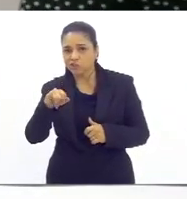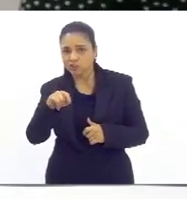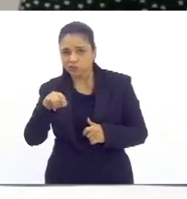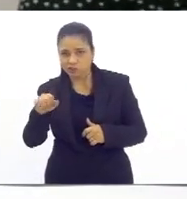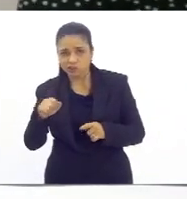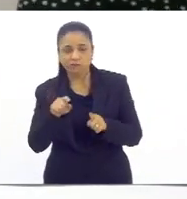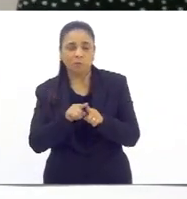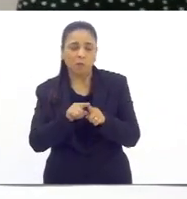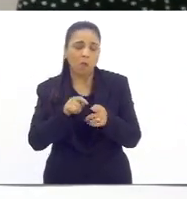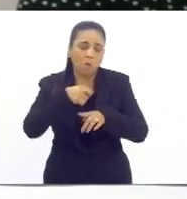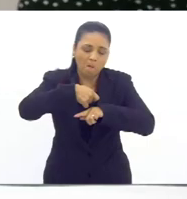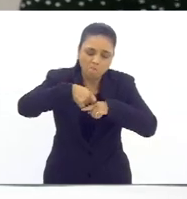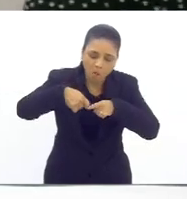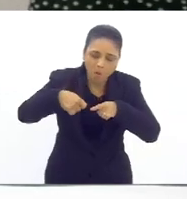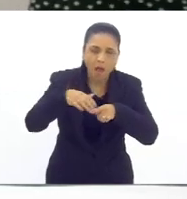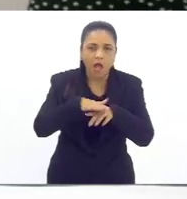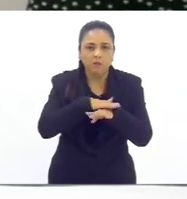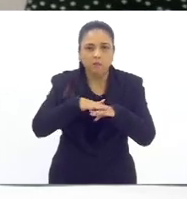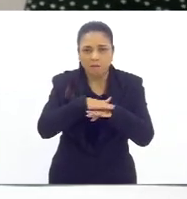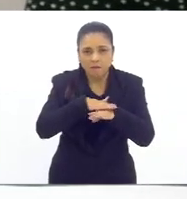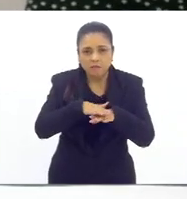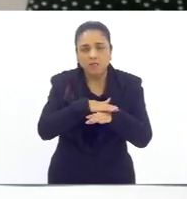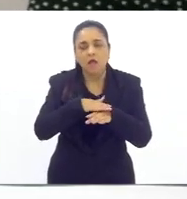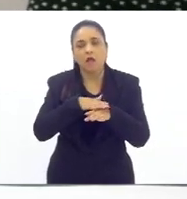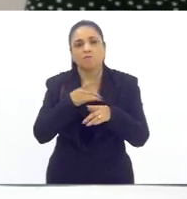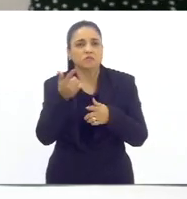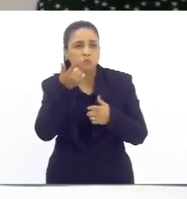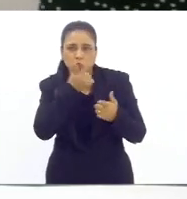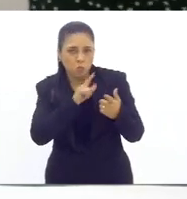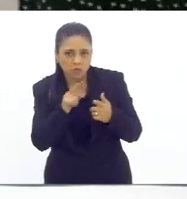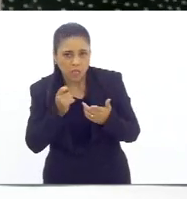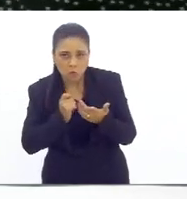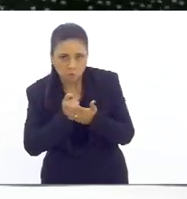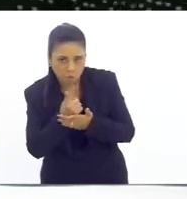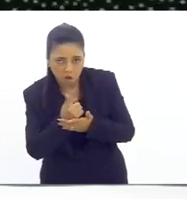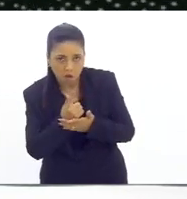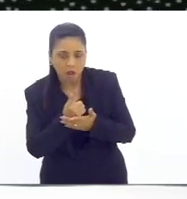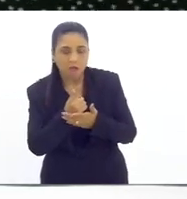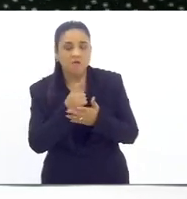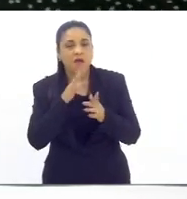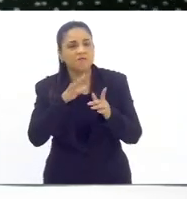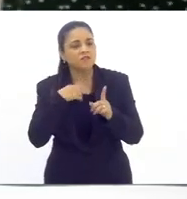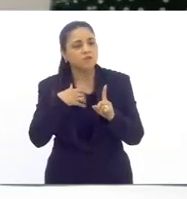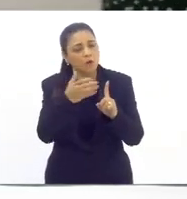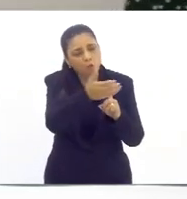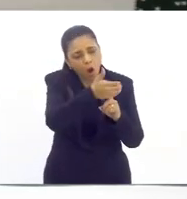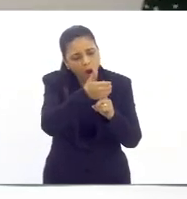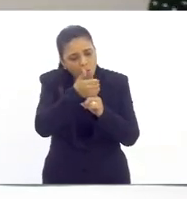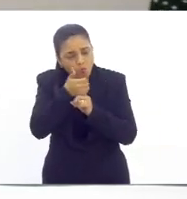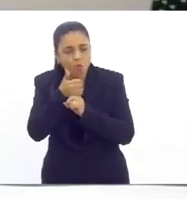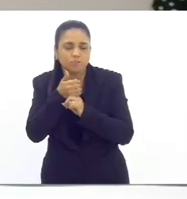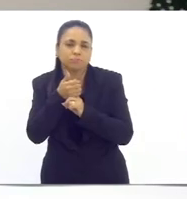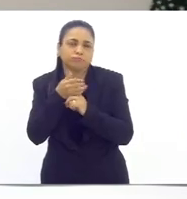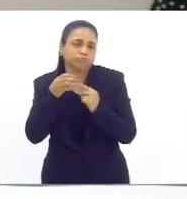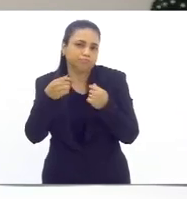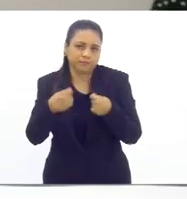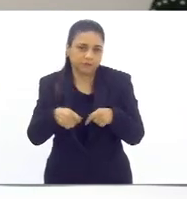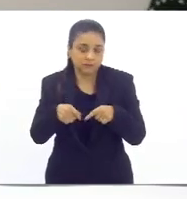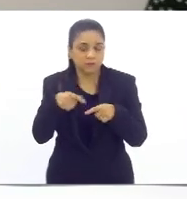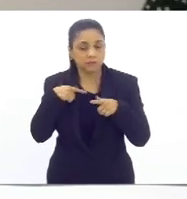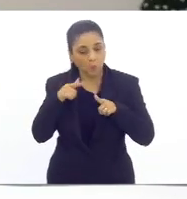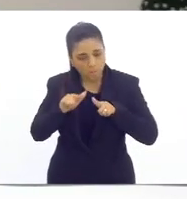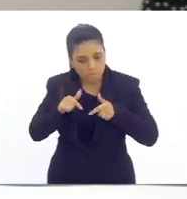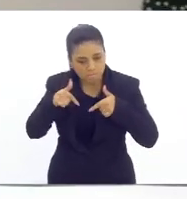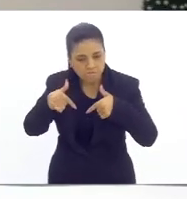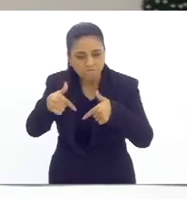a gente não consegue é as pessoas precisam muitas vezes só de uma escuta de uma acolhimento é isso que eu desempenho lá